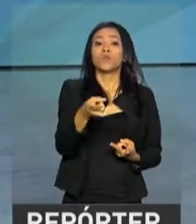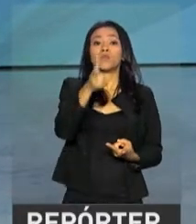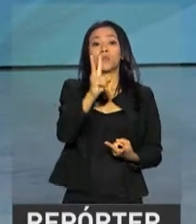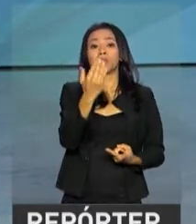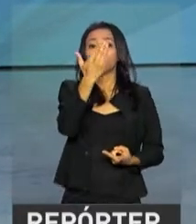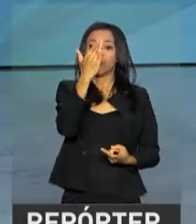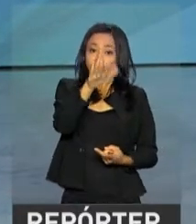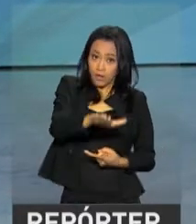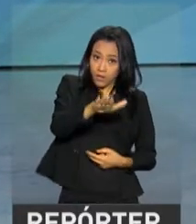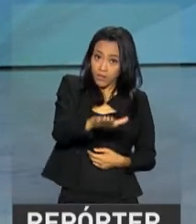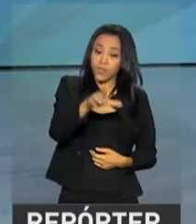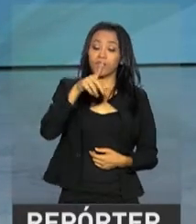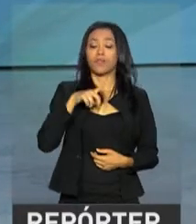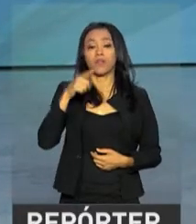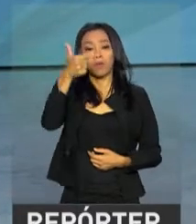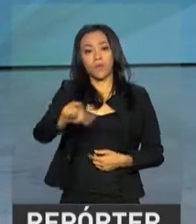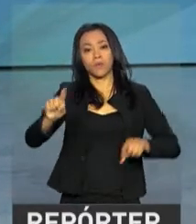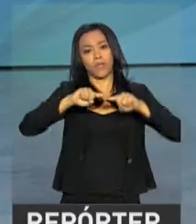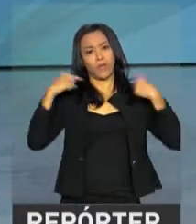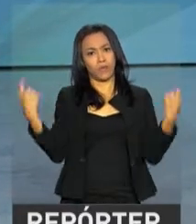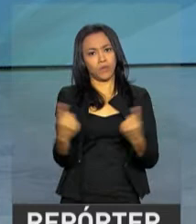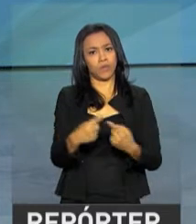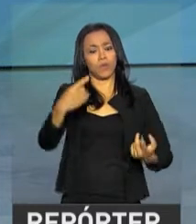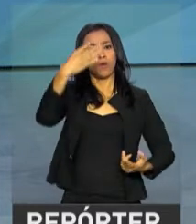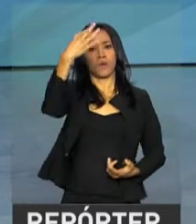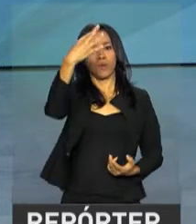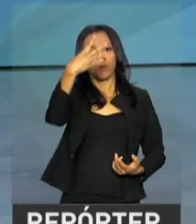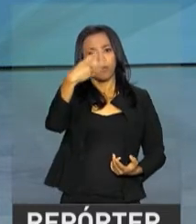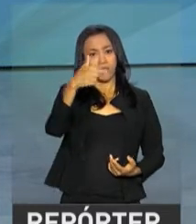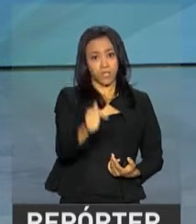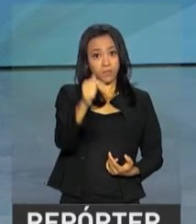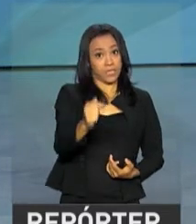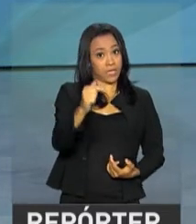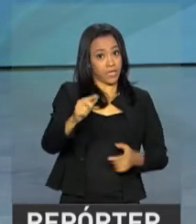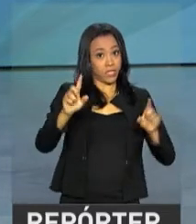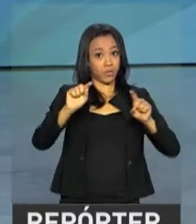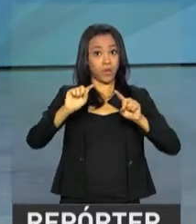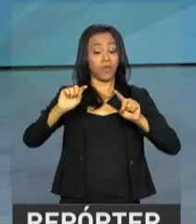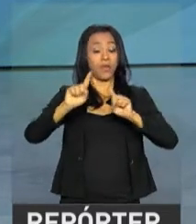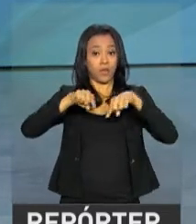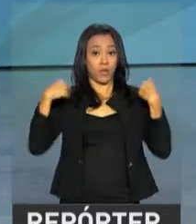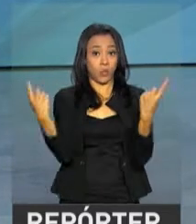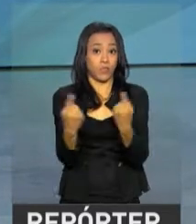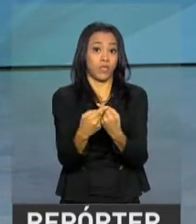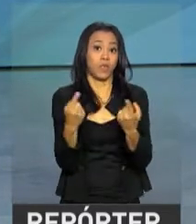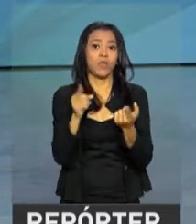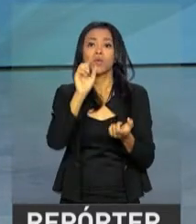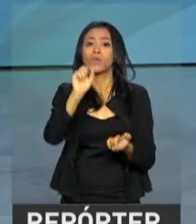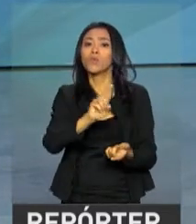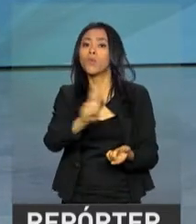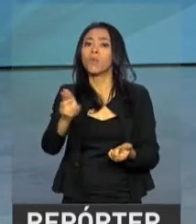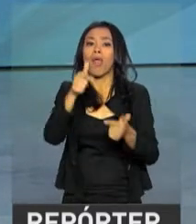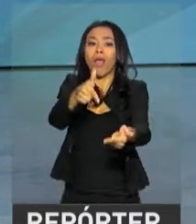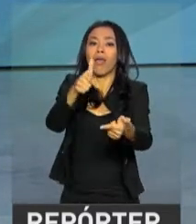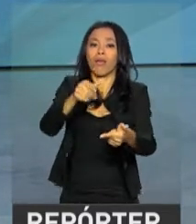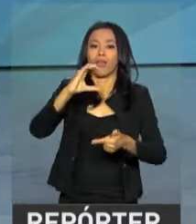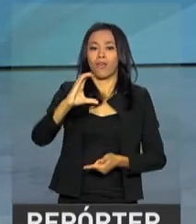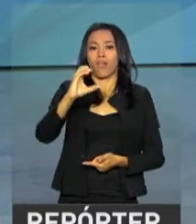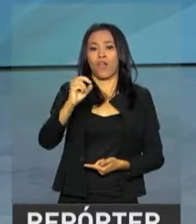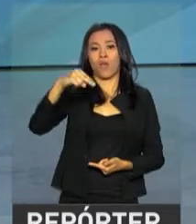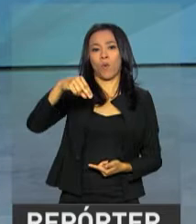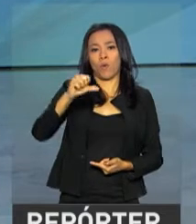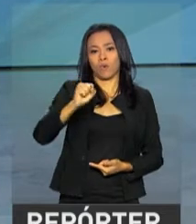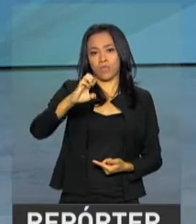14h, o presidente Temer participa da 47ª reunião do Conselho de Desenvolvimento Econômico e Social. O Conselhão, como é conhecido, foi criado há 15